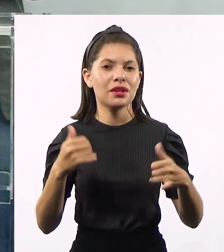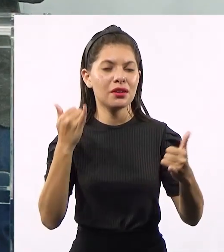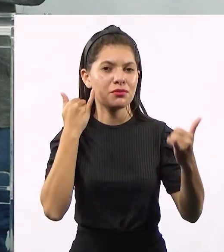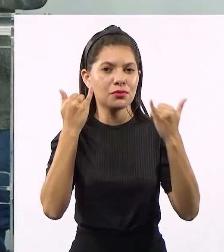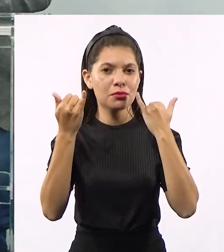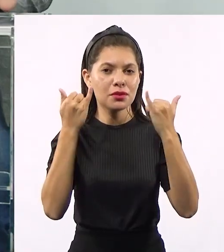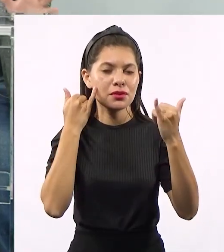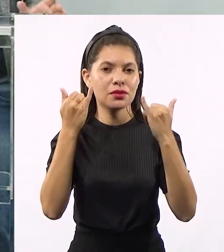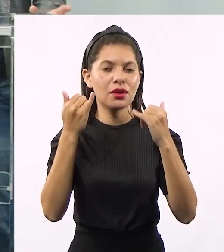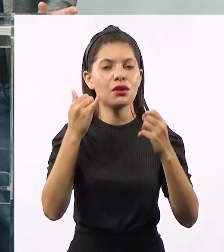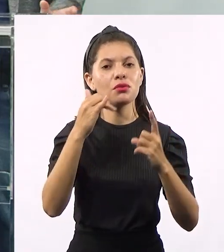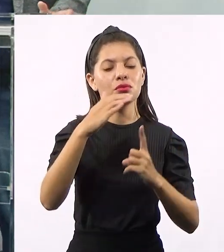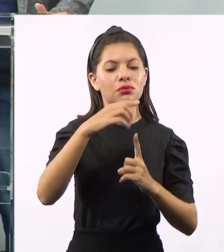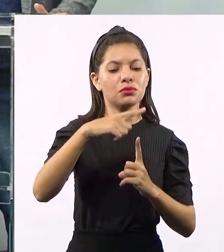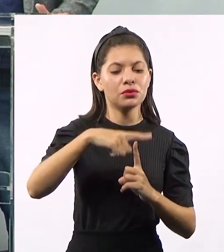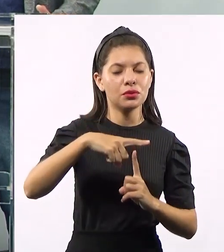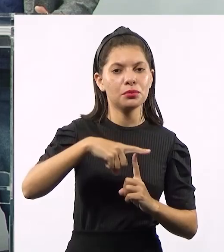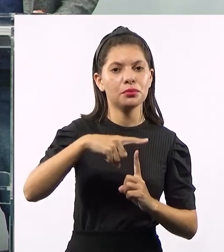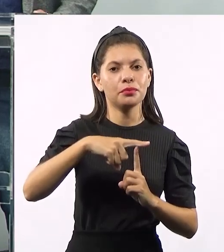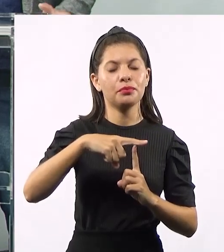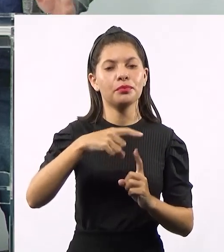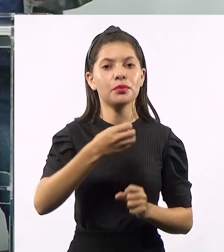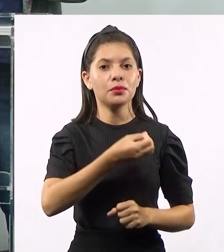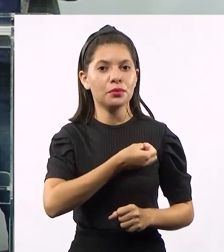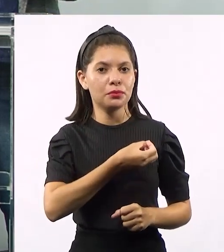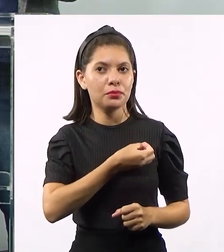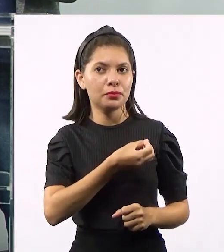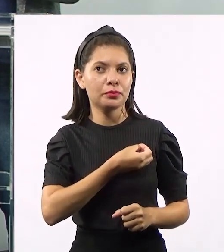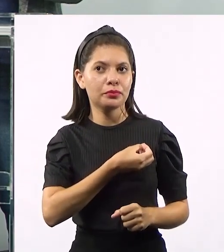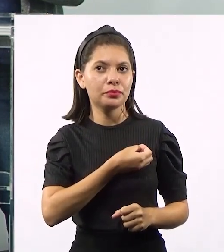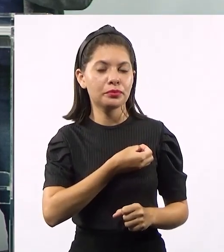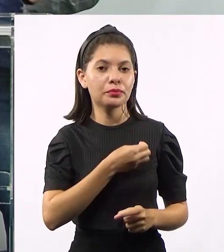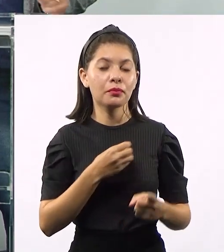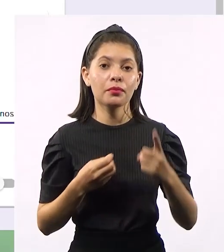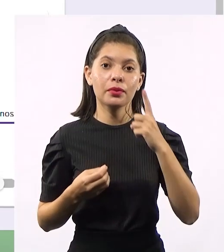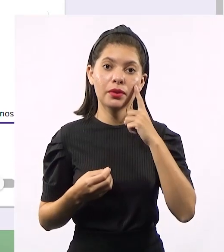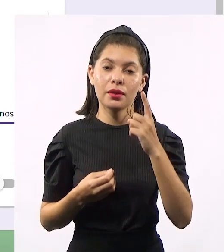No número a gente até consegue ter algum controle, mas observe que eu